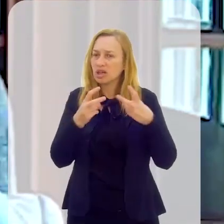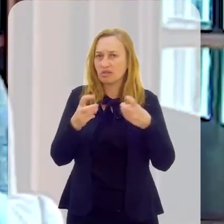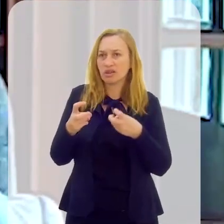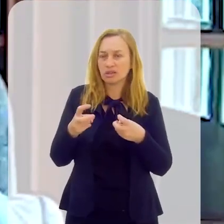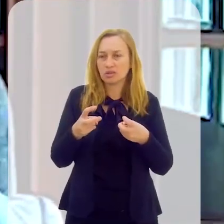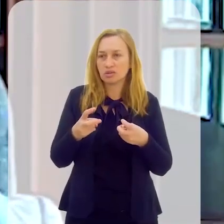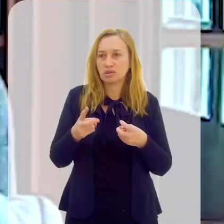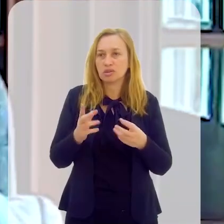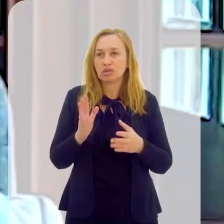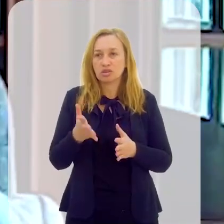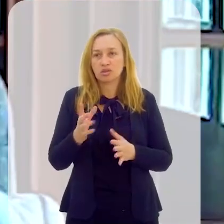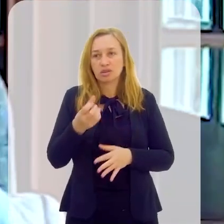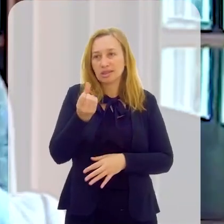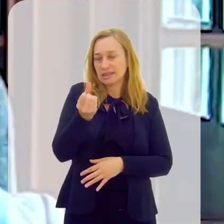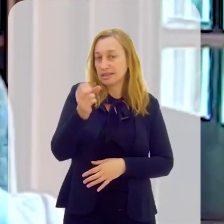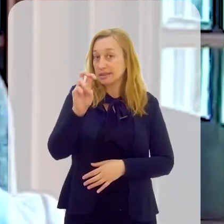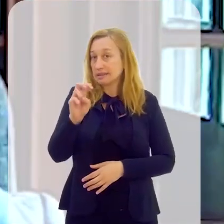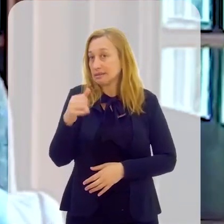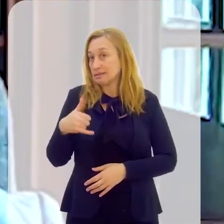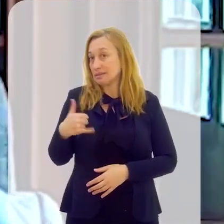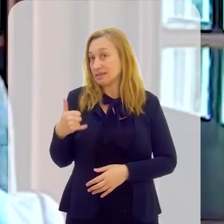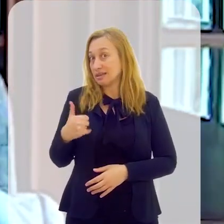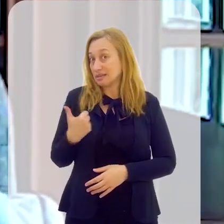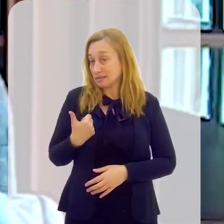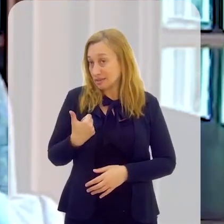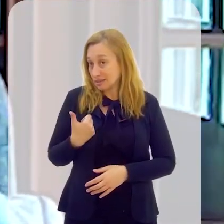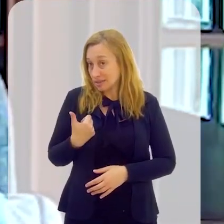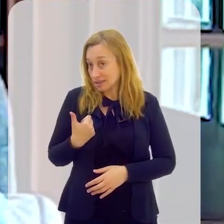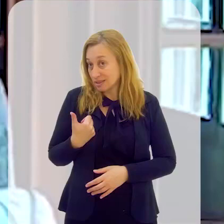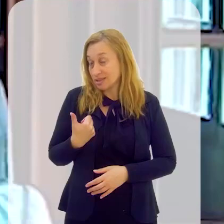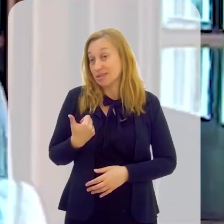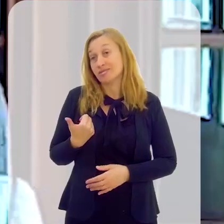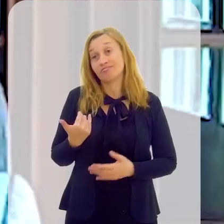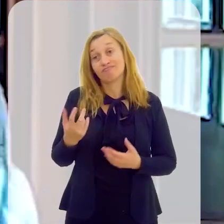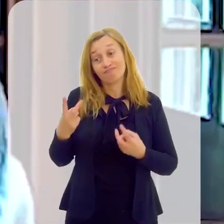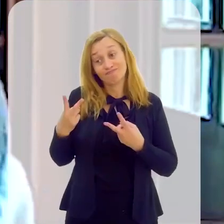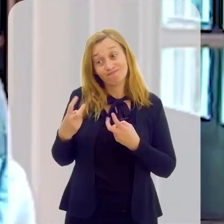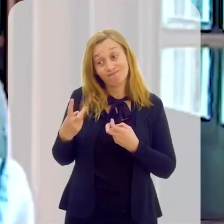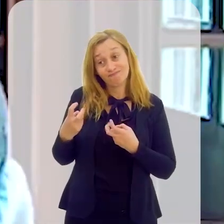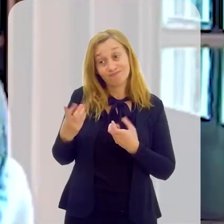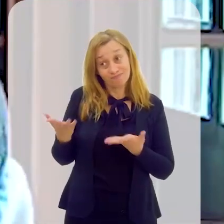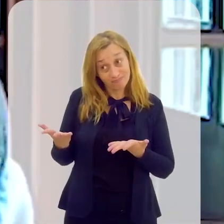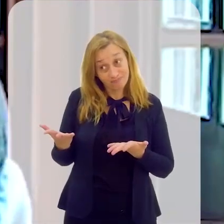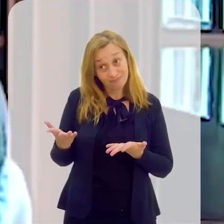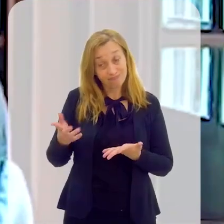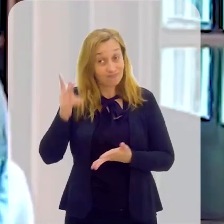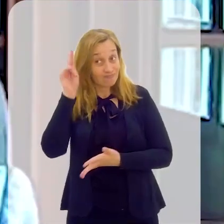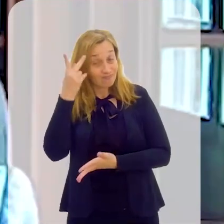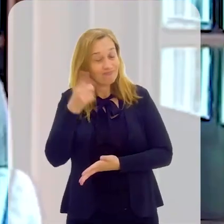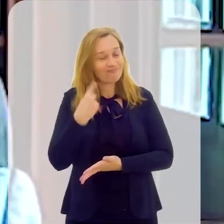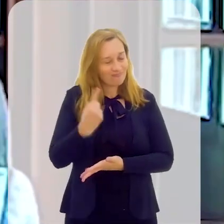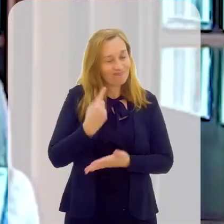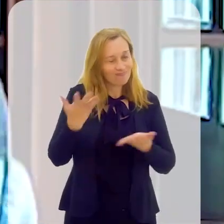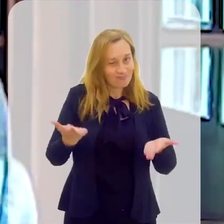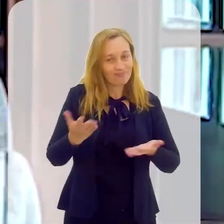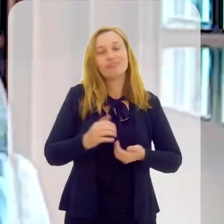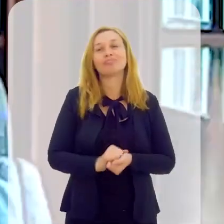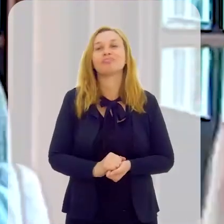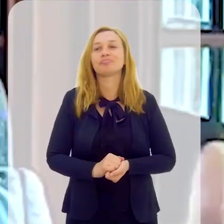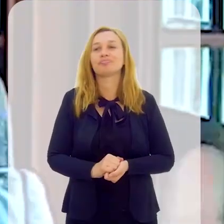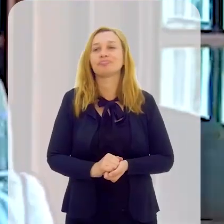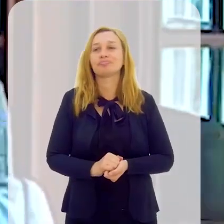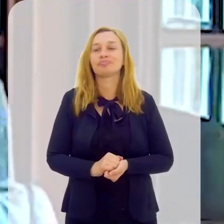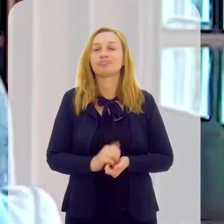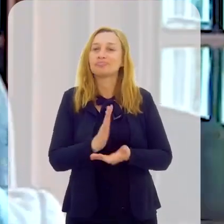nós observamos, e eu já estou com 65 anos, me permita ser um observador da